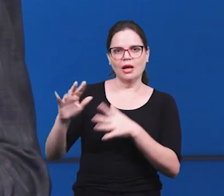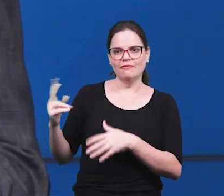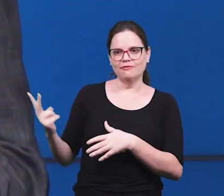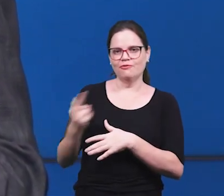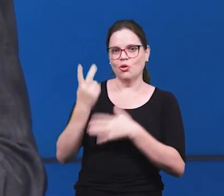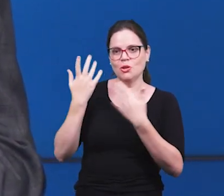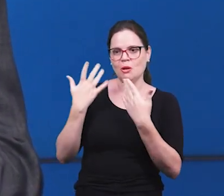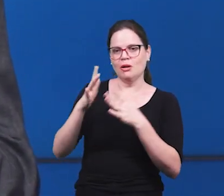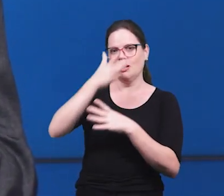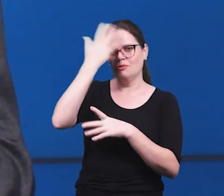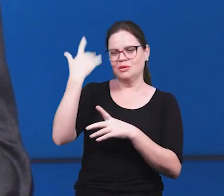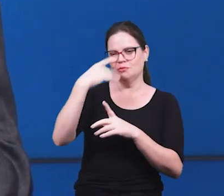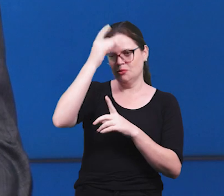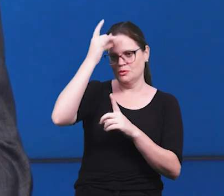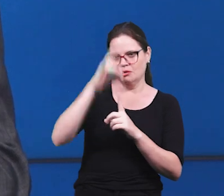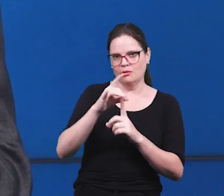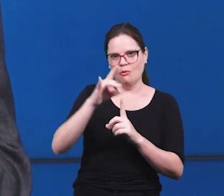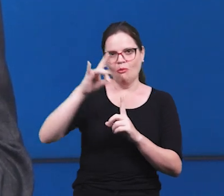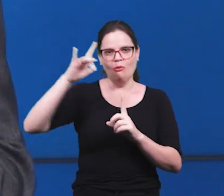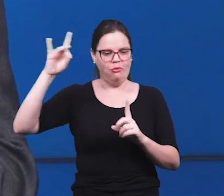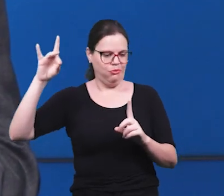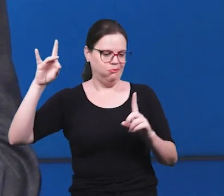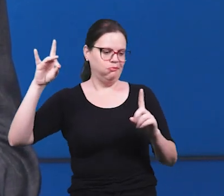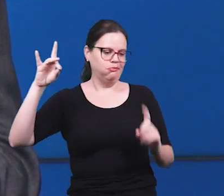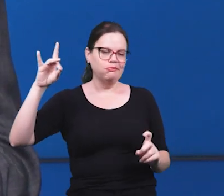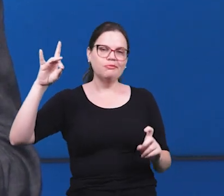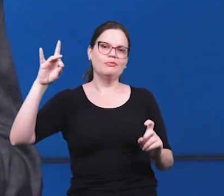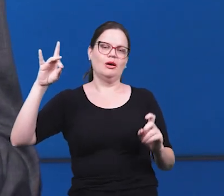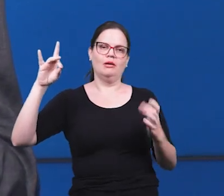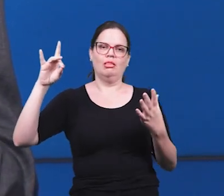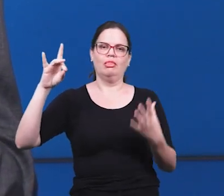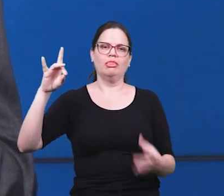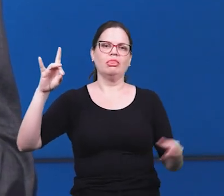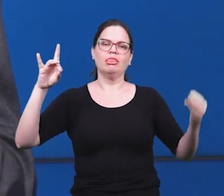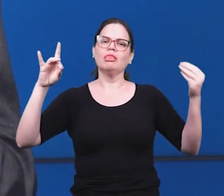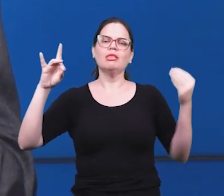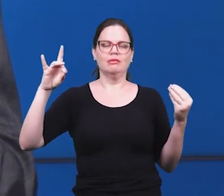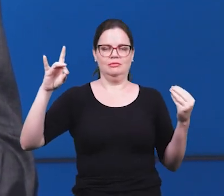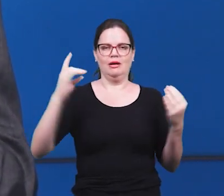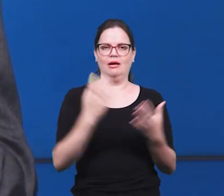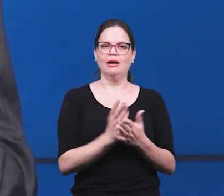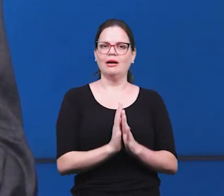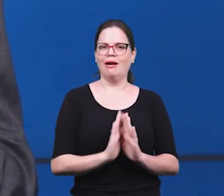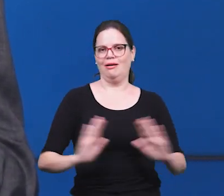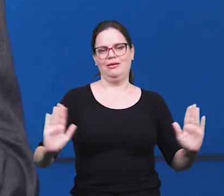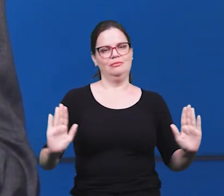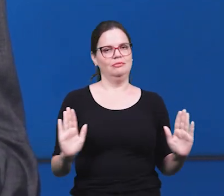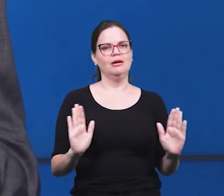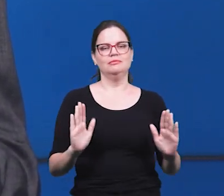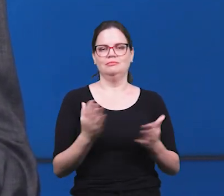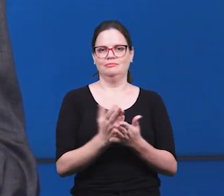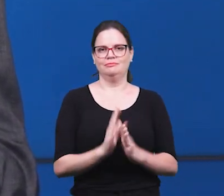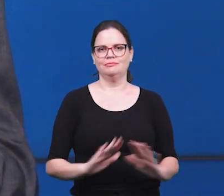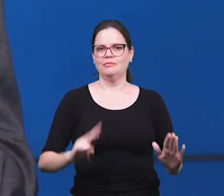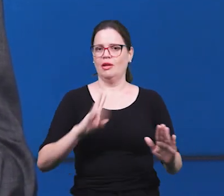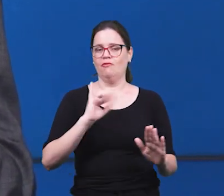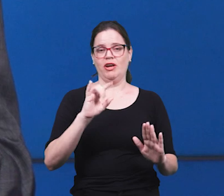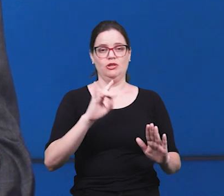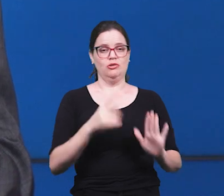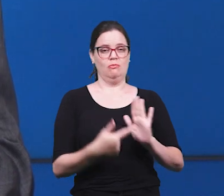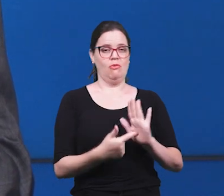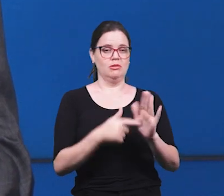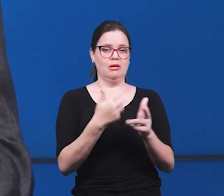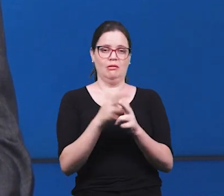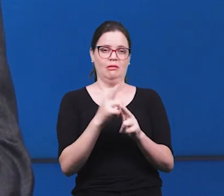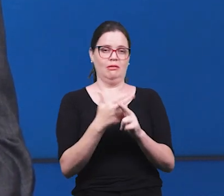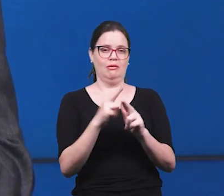valor à questão do governo do Espírito Santo, realmente é como você colocou aqui muito bem. Esse movimento ele vai ser apenas de